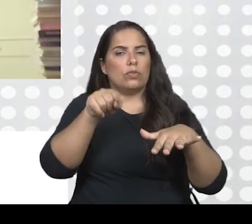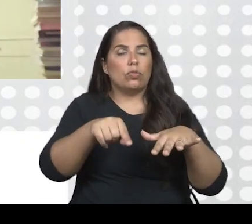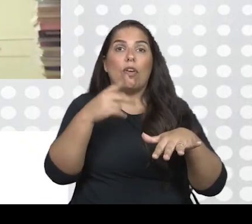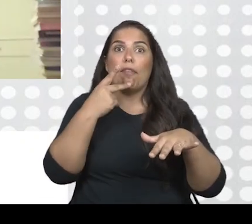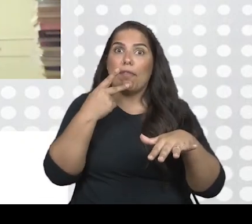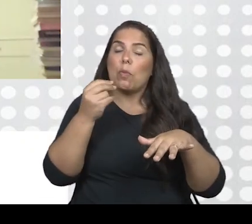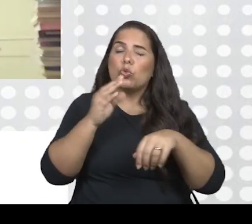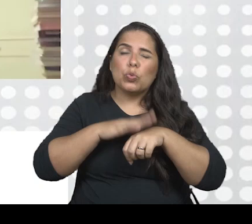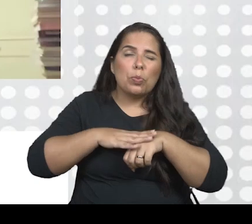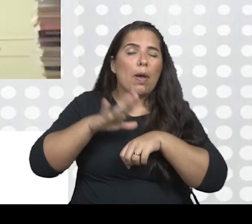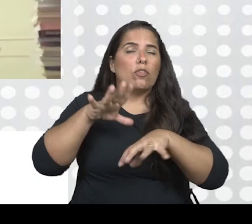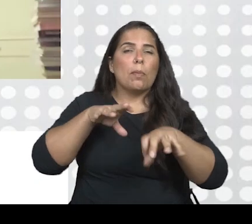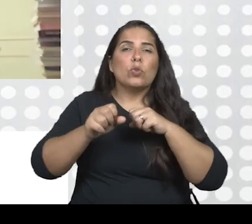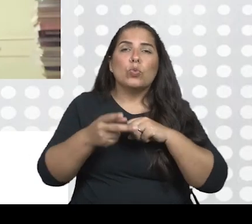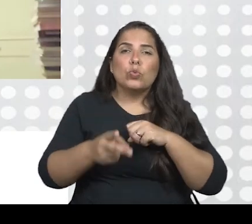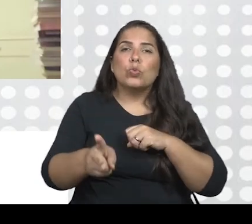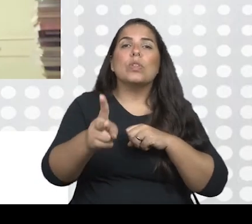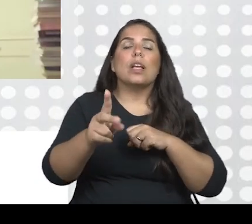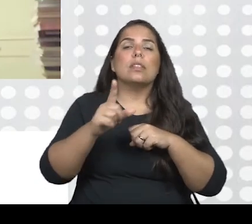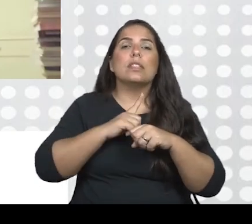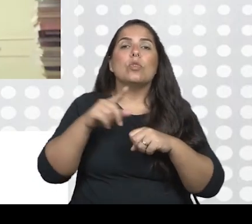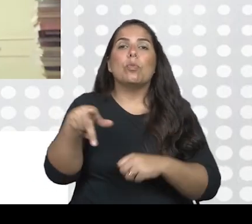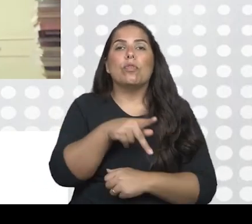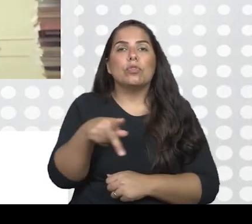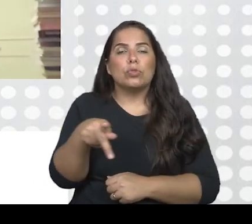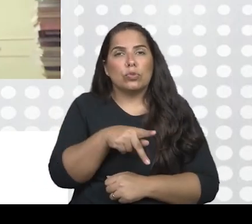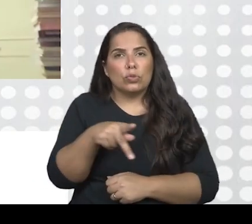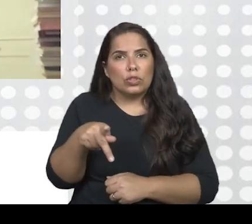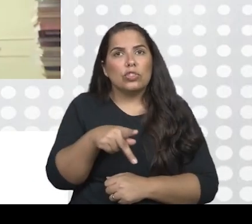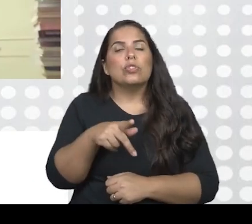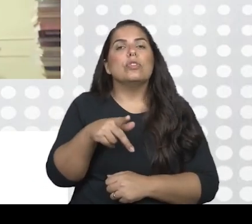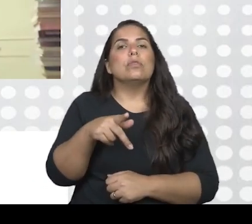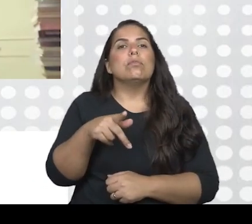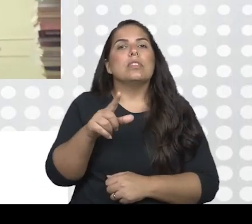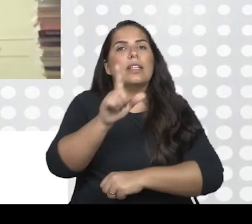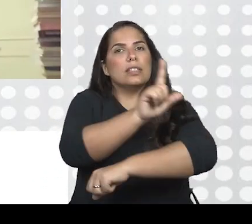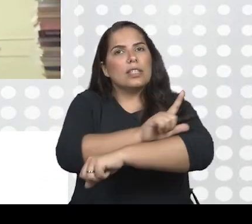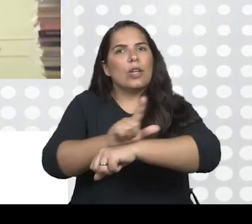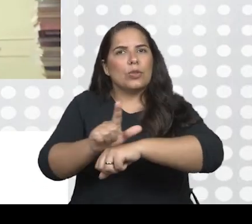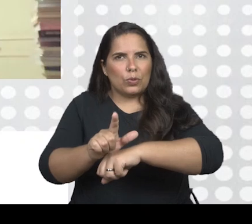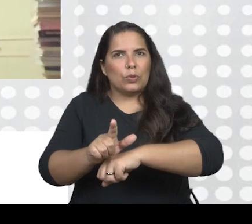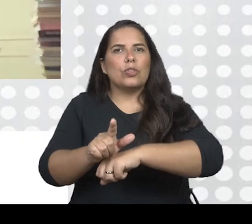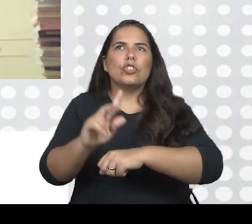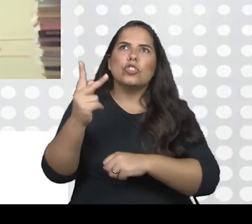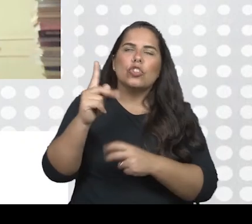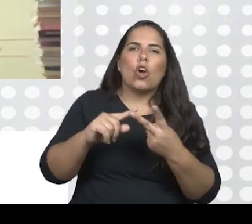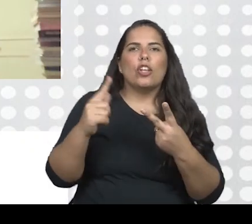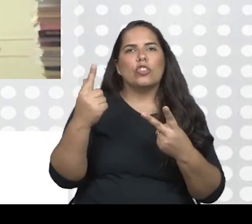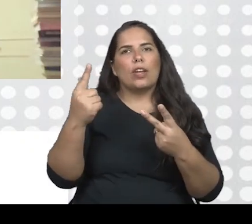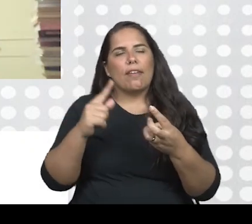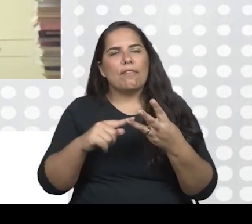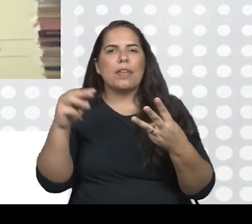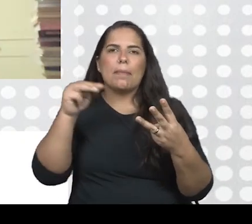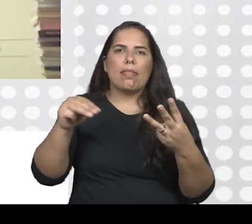aqui eu falo muito mais a formação continuada demandada por professores das licenciaturas, como História,